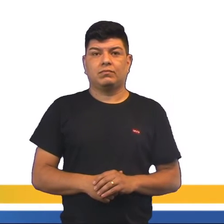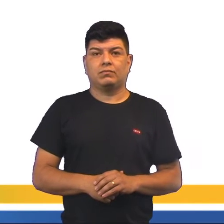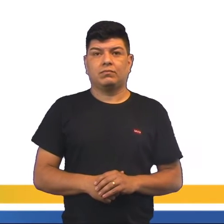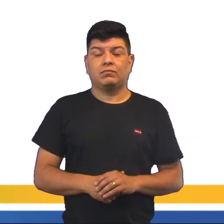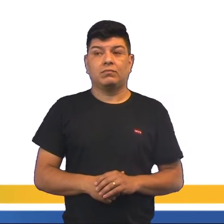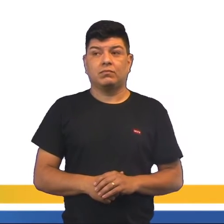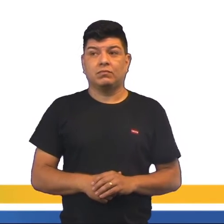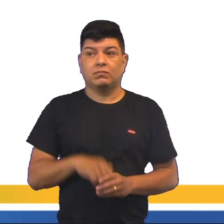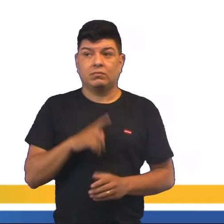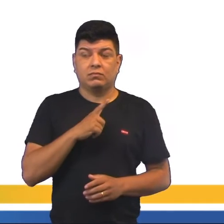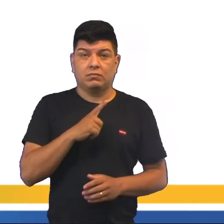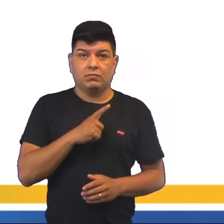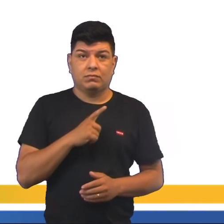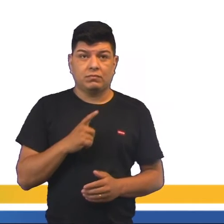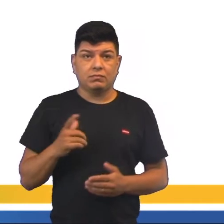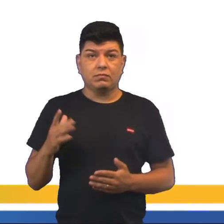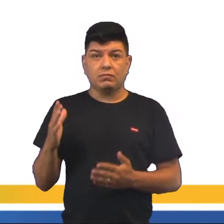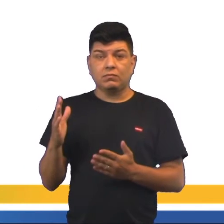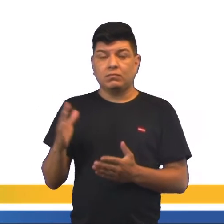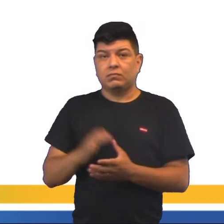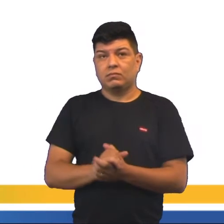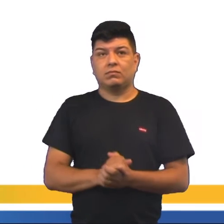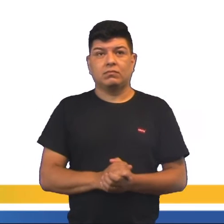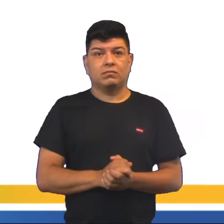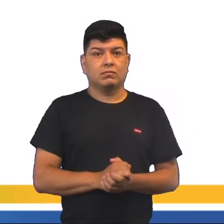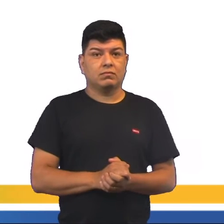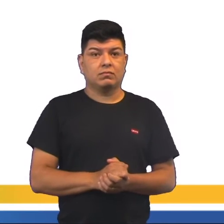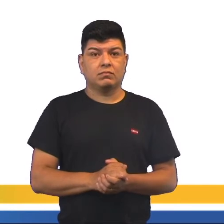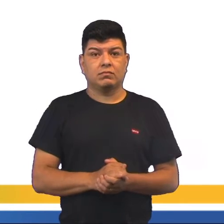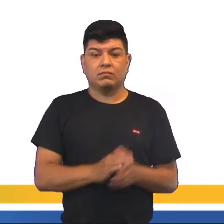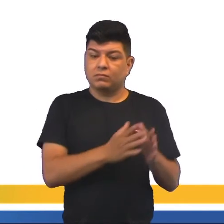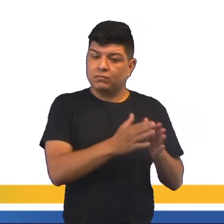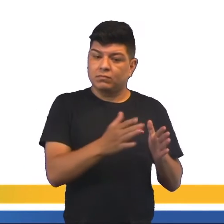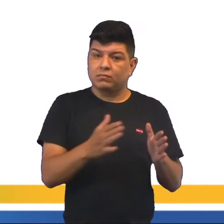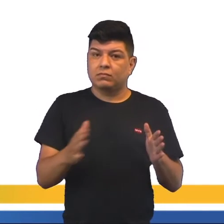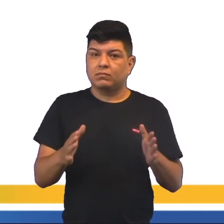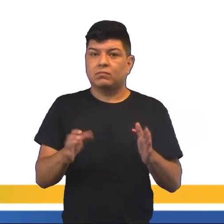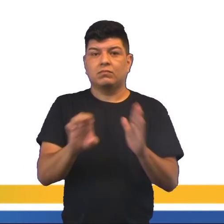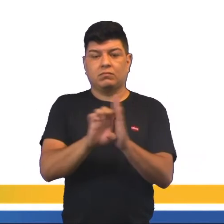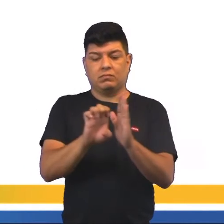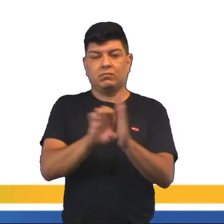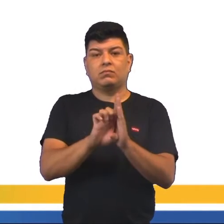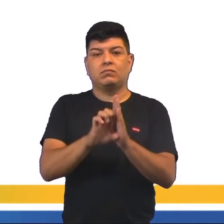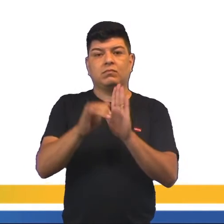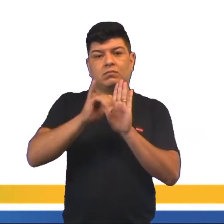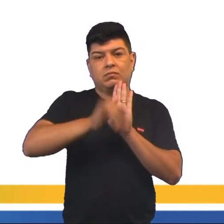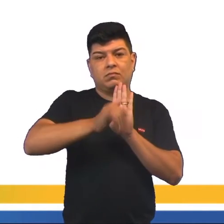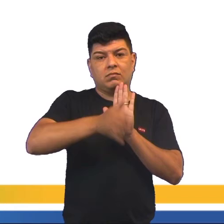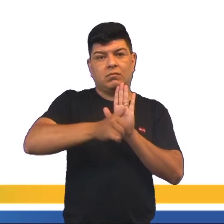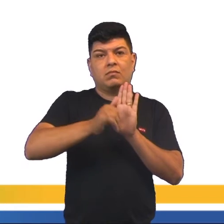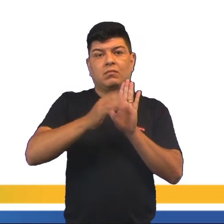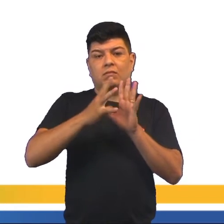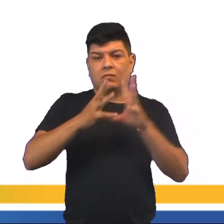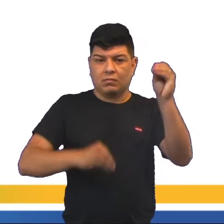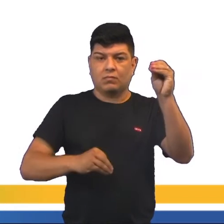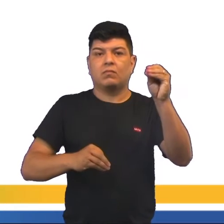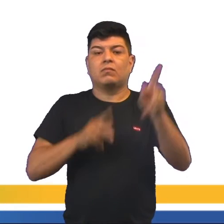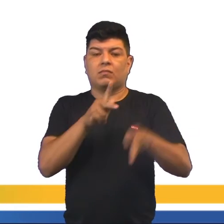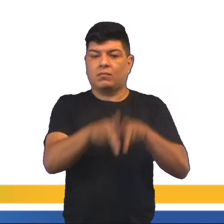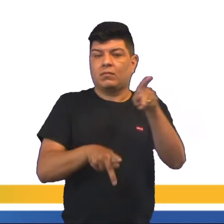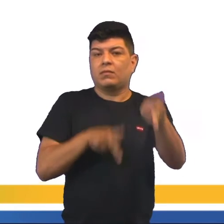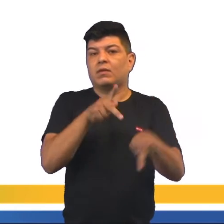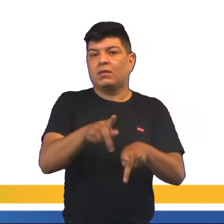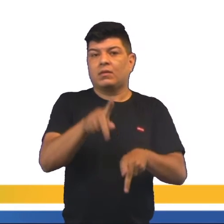A gente tem aí, né, essa passagem aí chamada de Êxodo, né, que narra a fuga do povo hebreu,